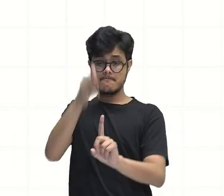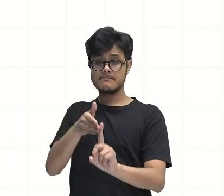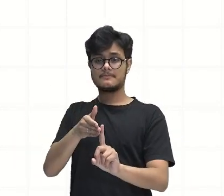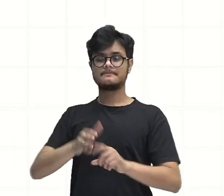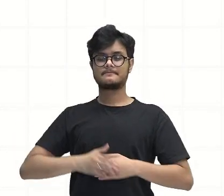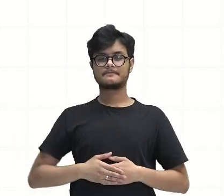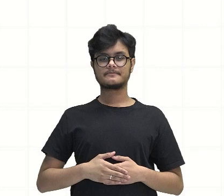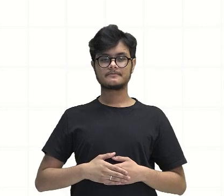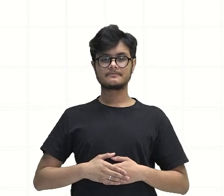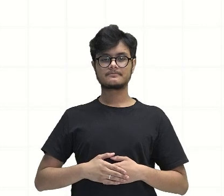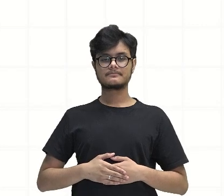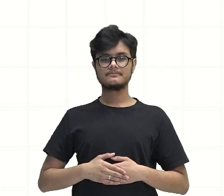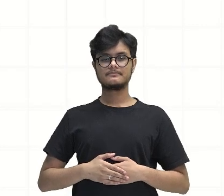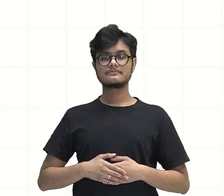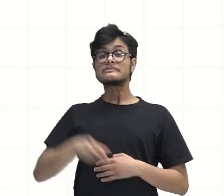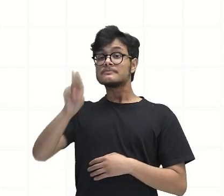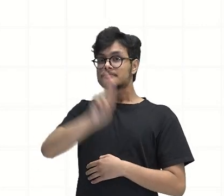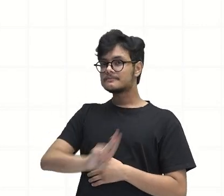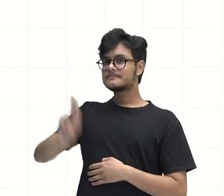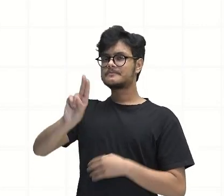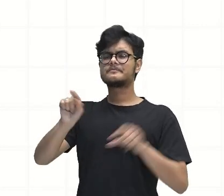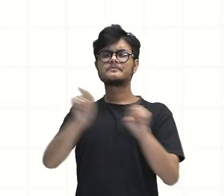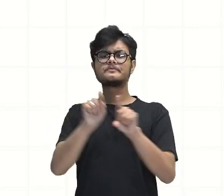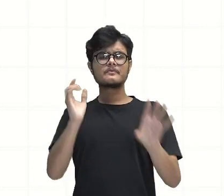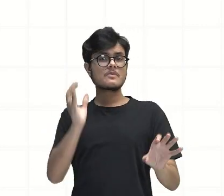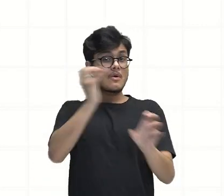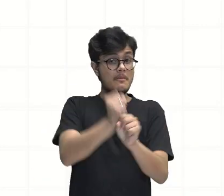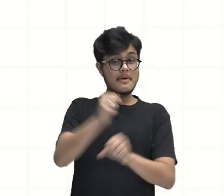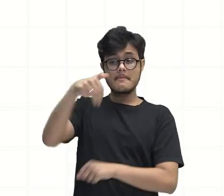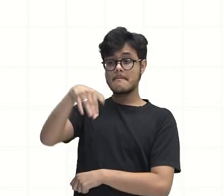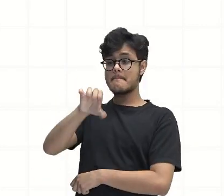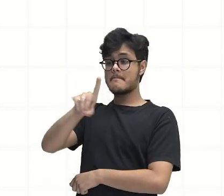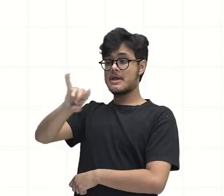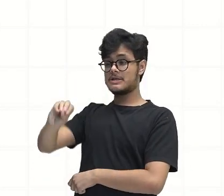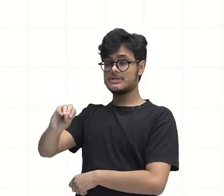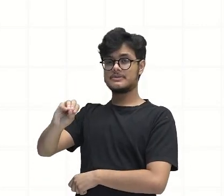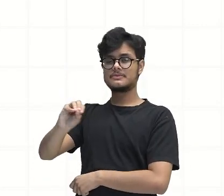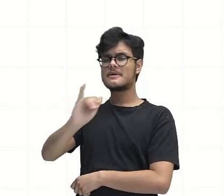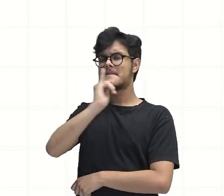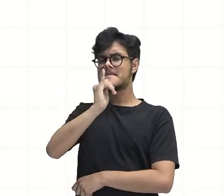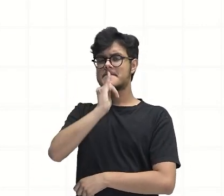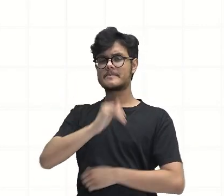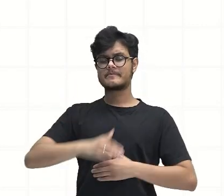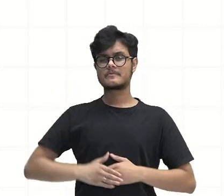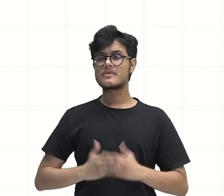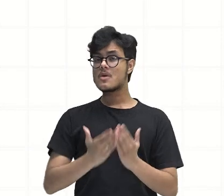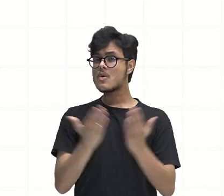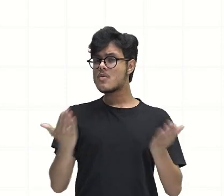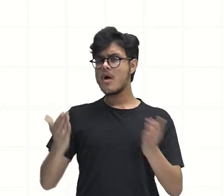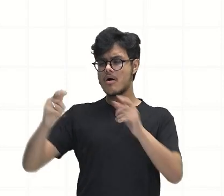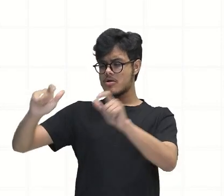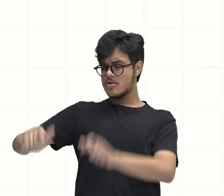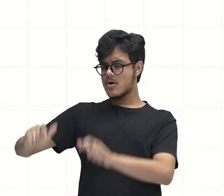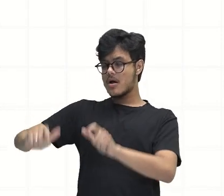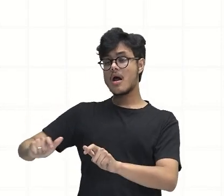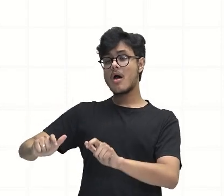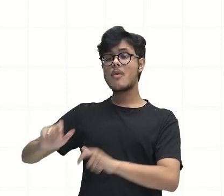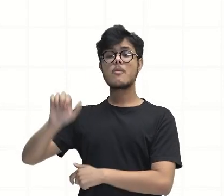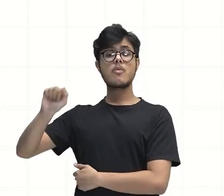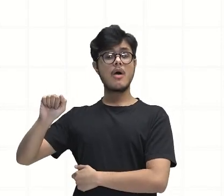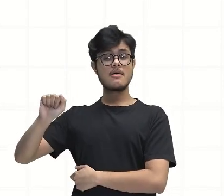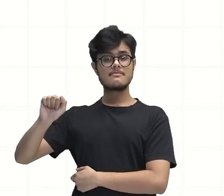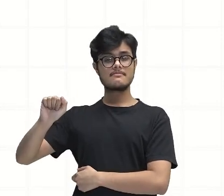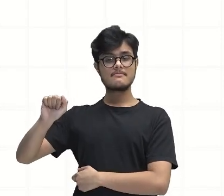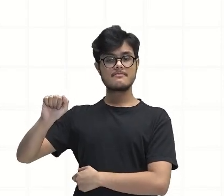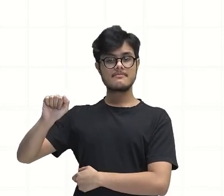vou fazer a média das coordenadas. Tudo certo? Por exemplo, quem é a coordenada do ponto A? A coordenada do